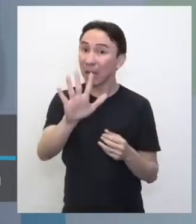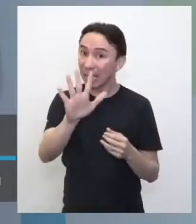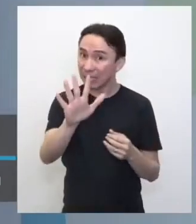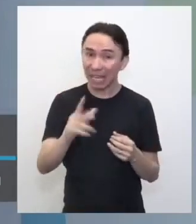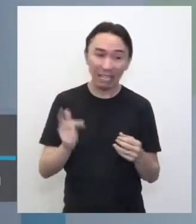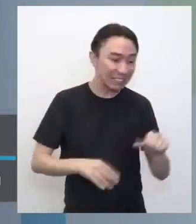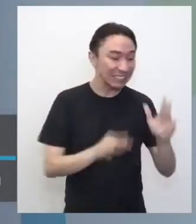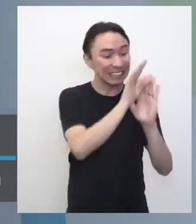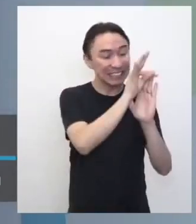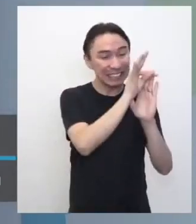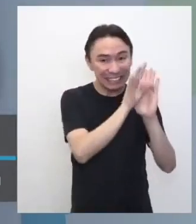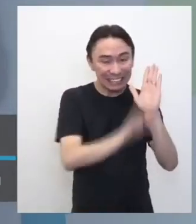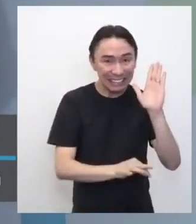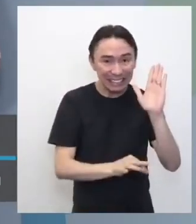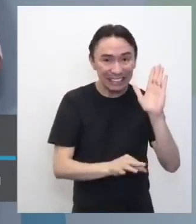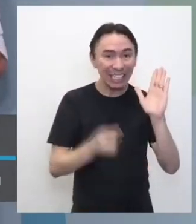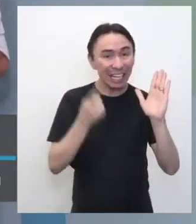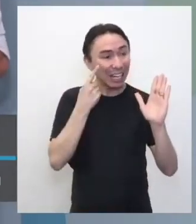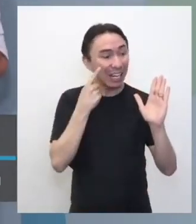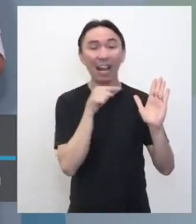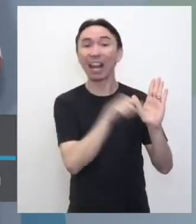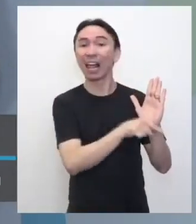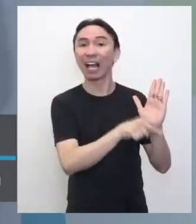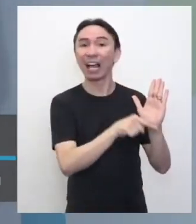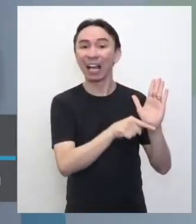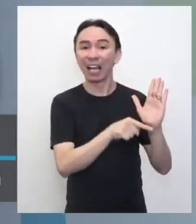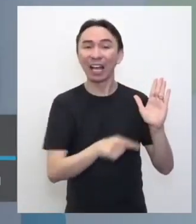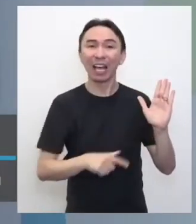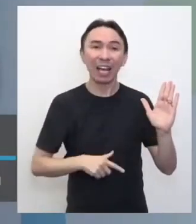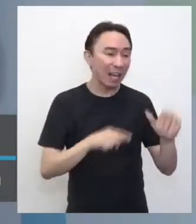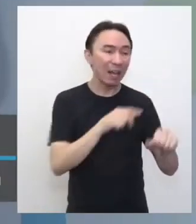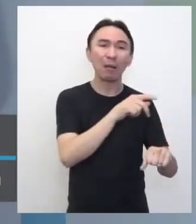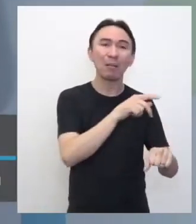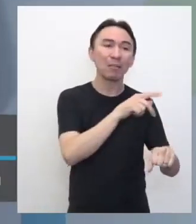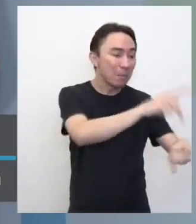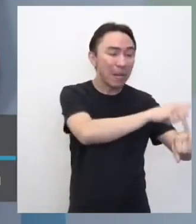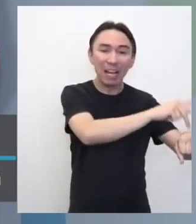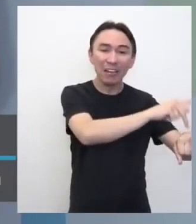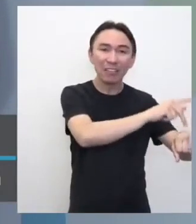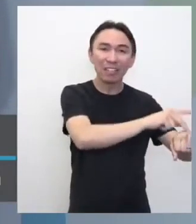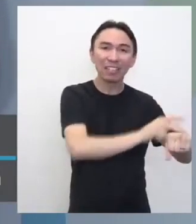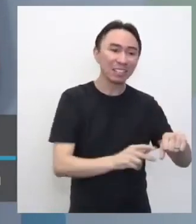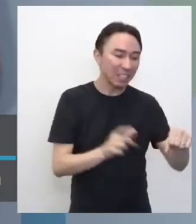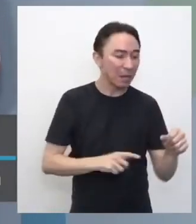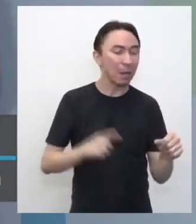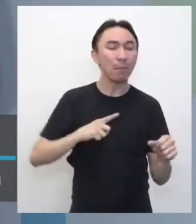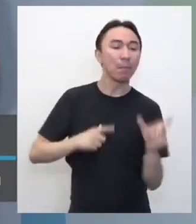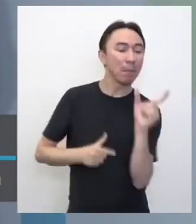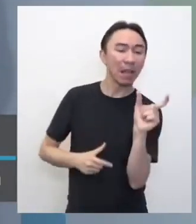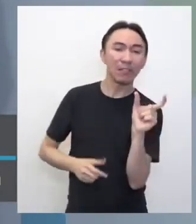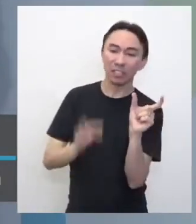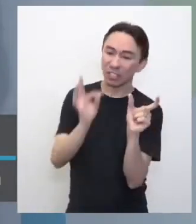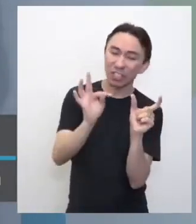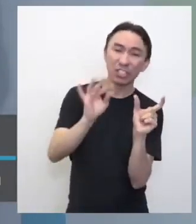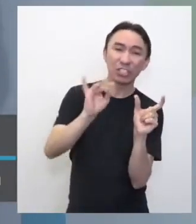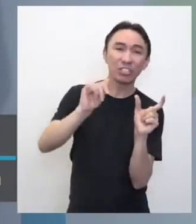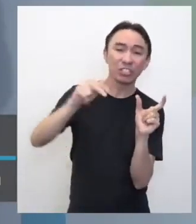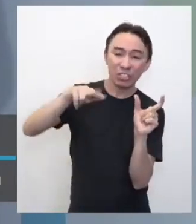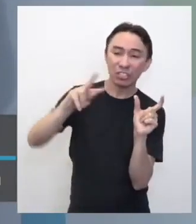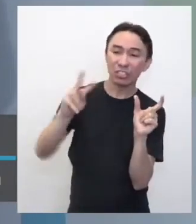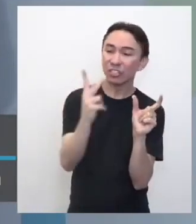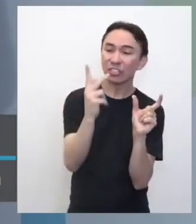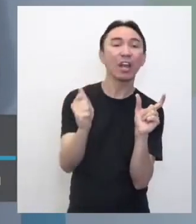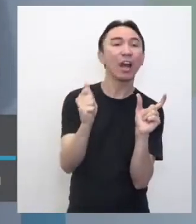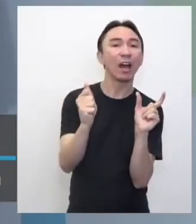só, ele escolheu a palavra tinha, não é a palavra havia. Tinha é coloquial. Tinha não é formal, então não é havia uma pedra, tinha. Então